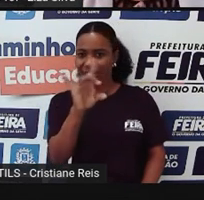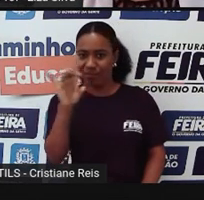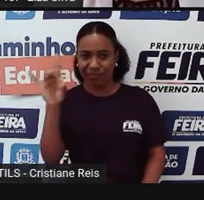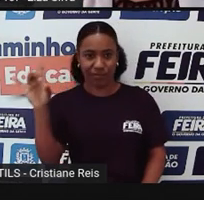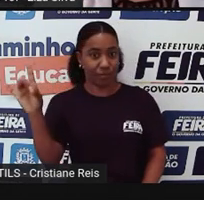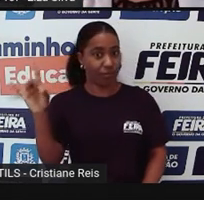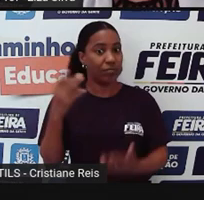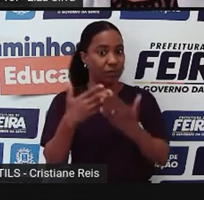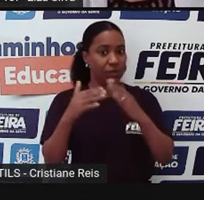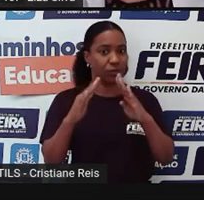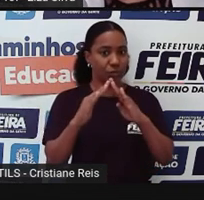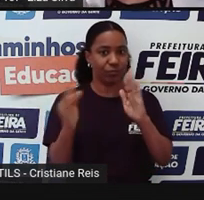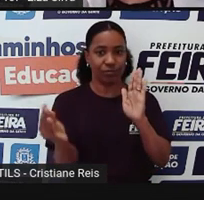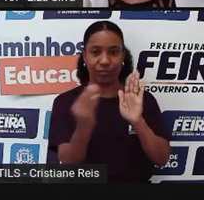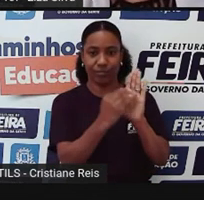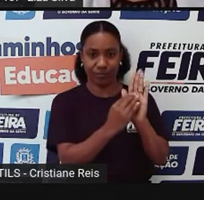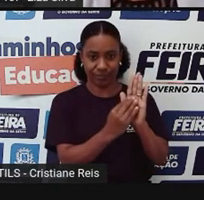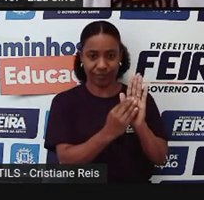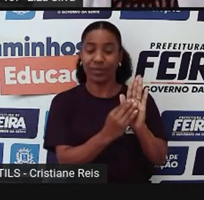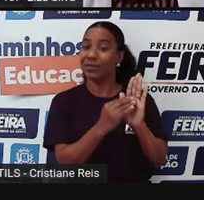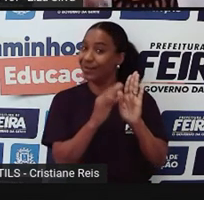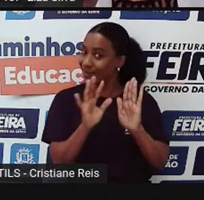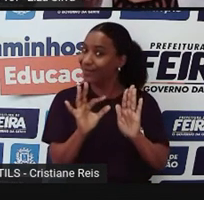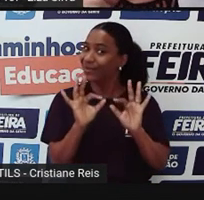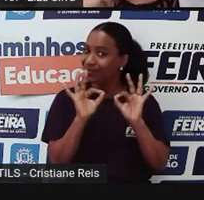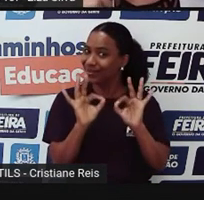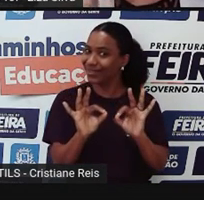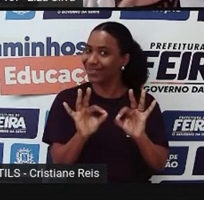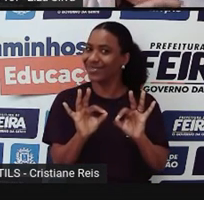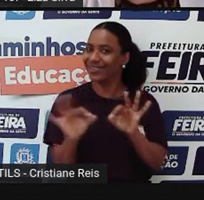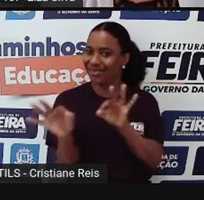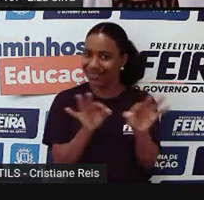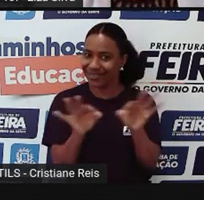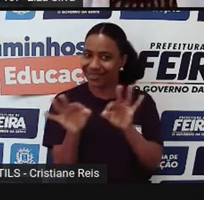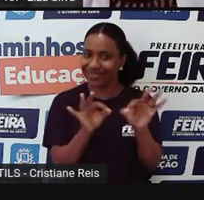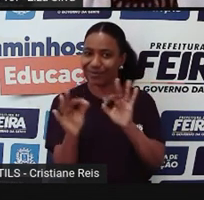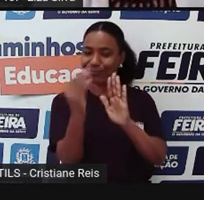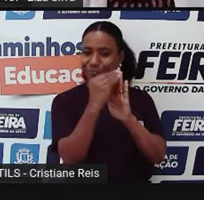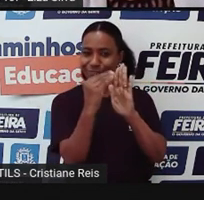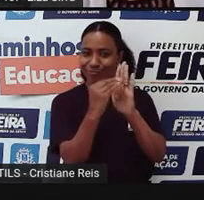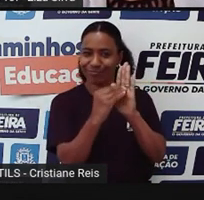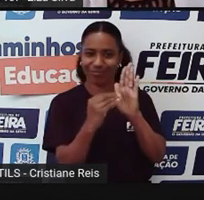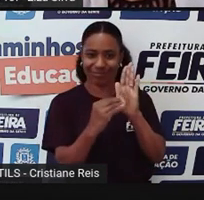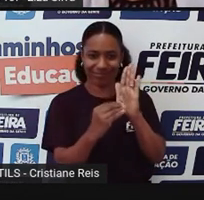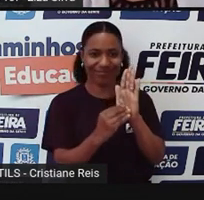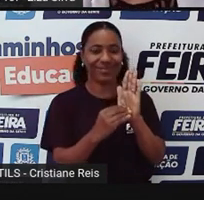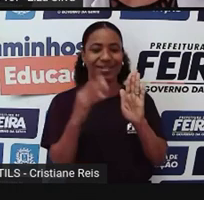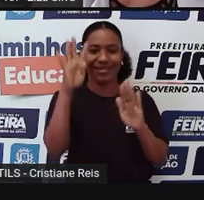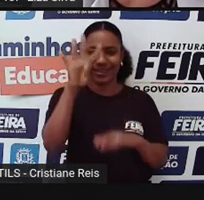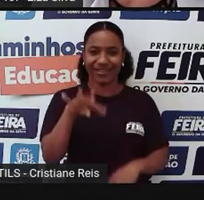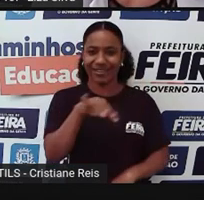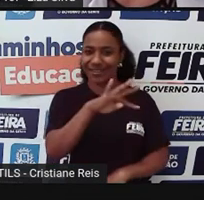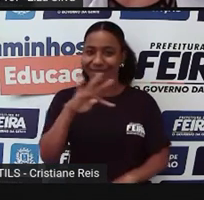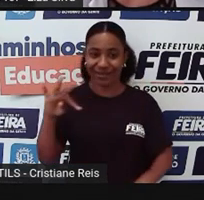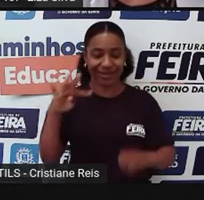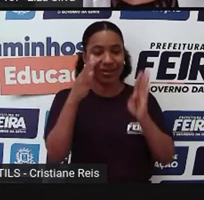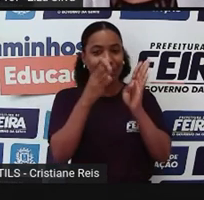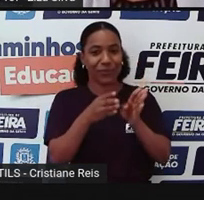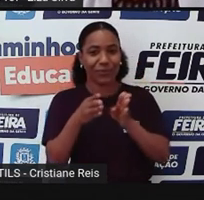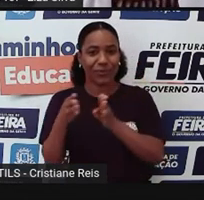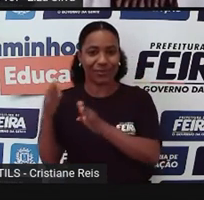conta com vocês capriche para que seu time table fique bastante organizado e você